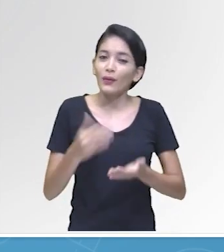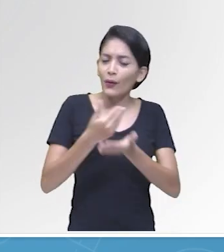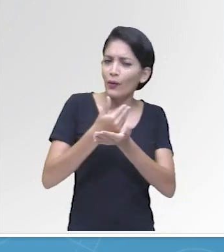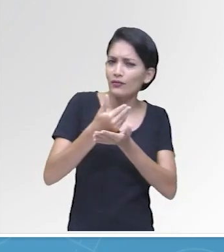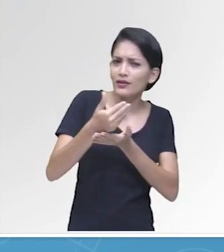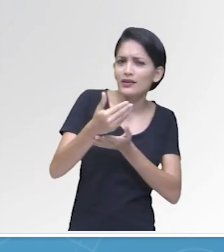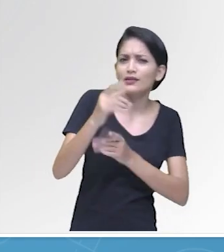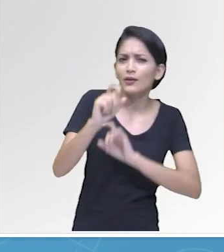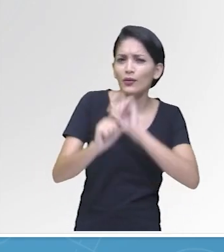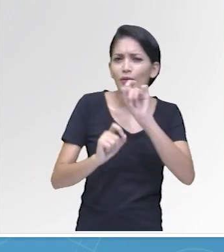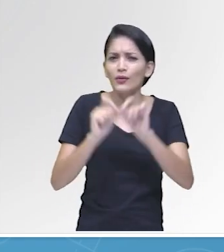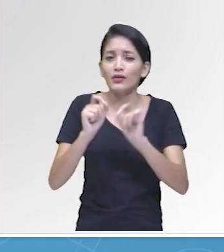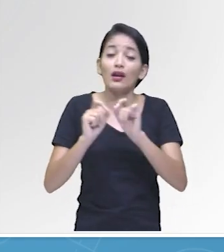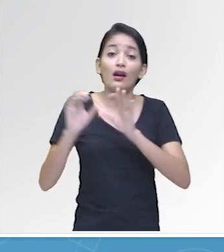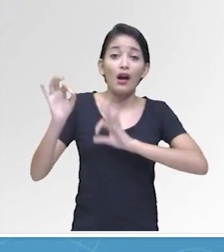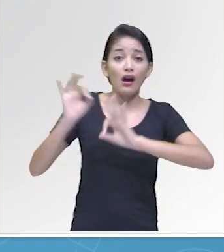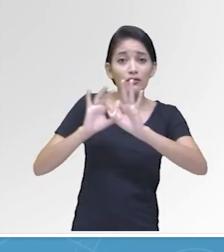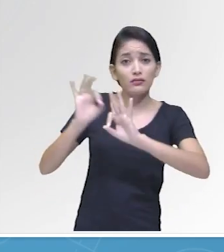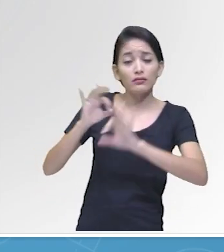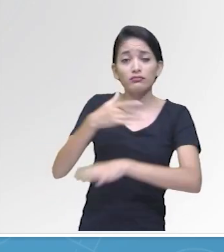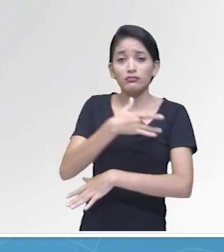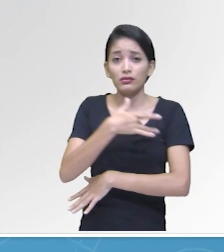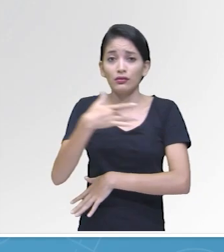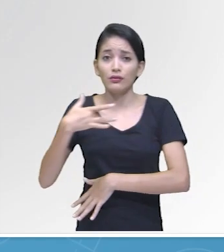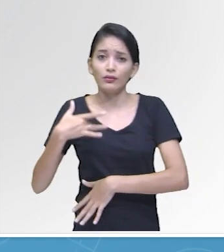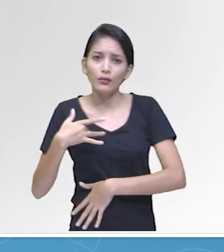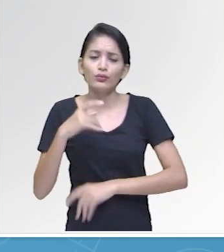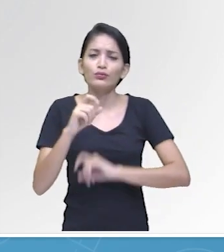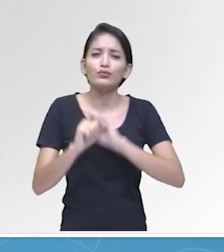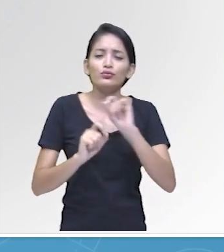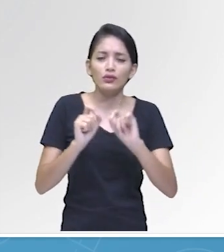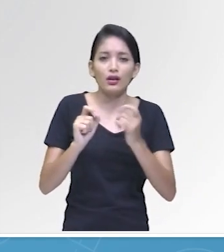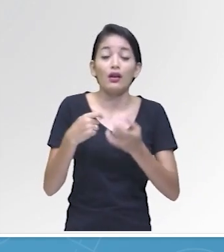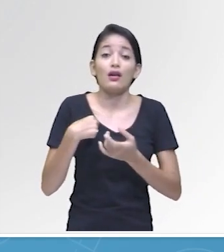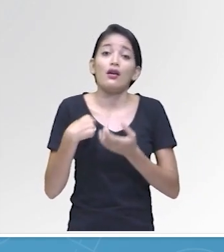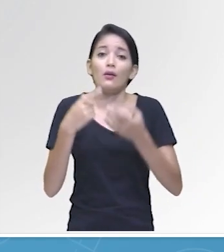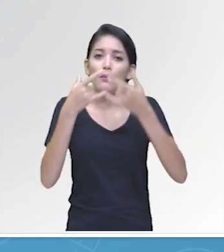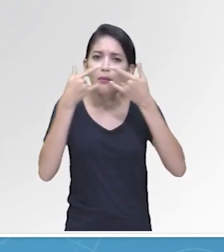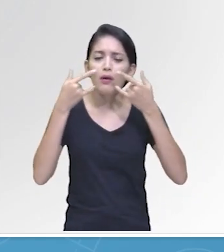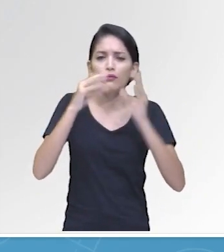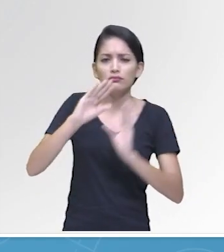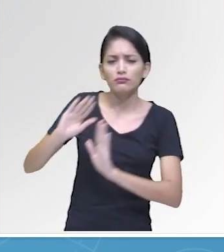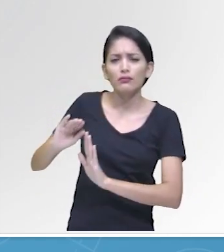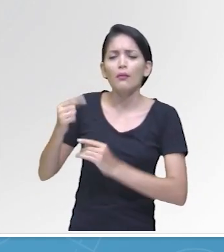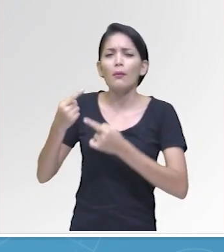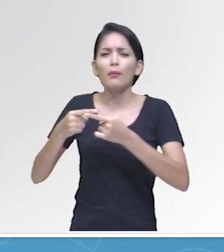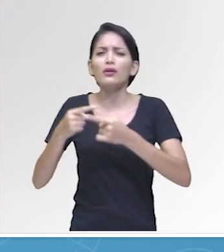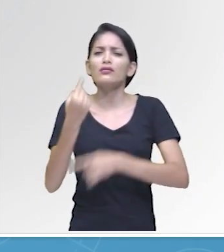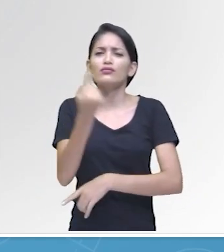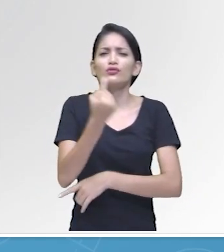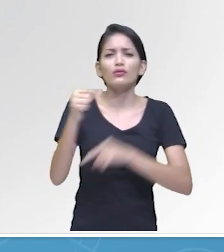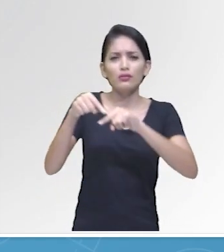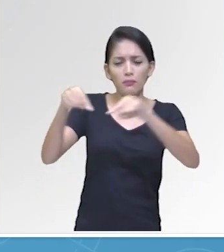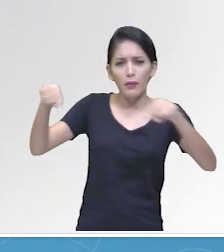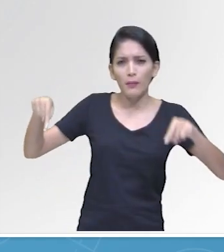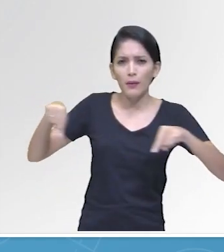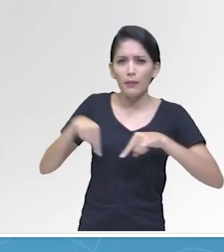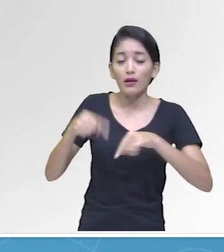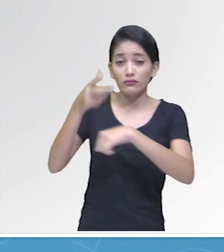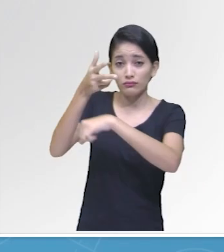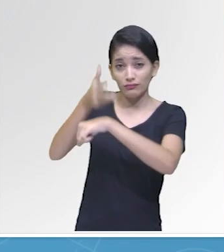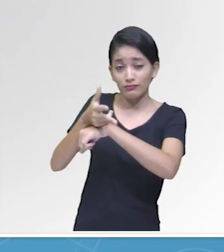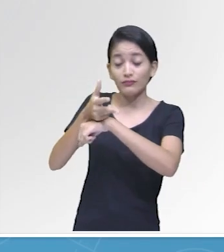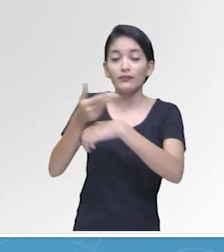aqui, seguindo todos os protocolos de saúde. Eu estou sem máscara porque estou sozinha nesse estúdio. E